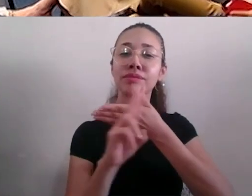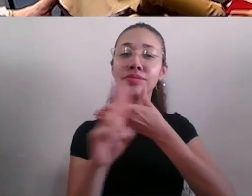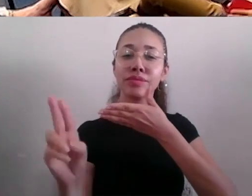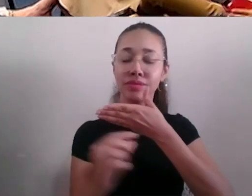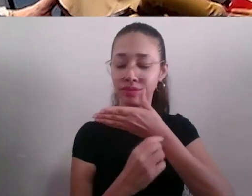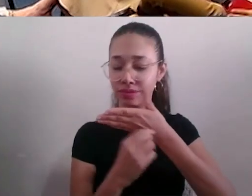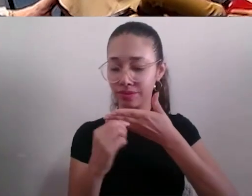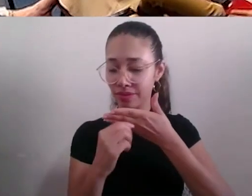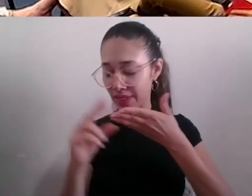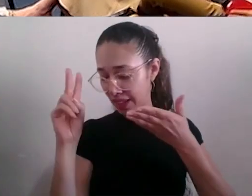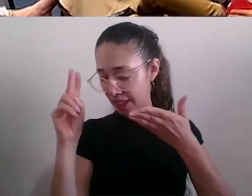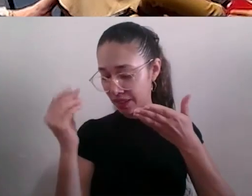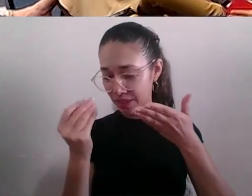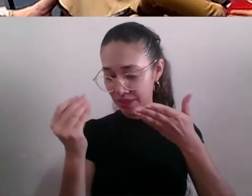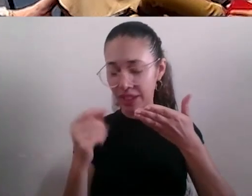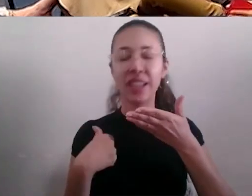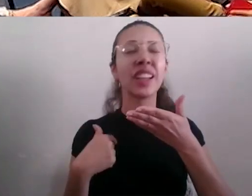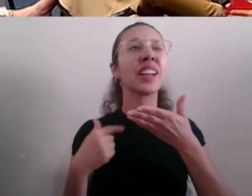como é que é o negócio?